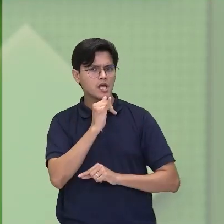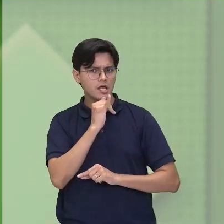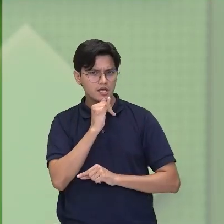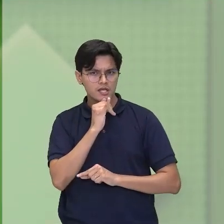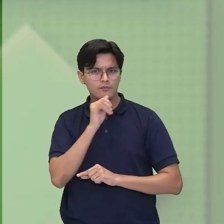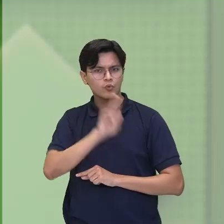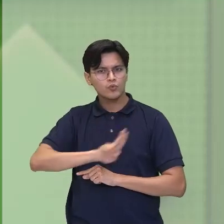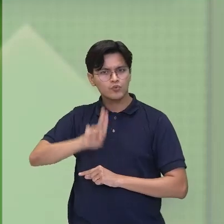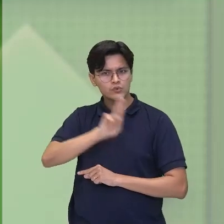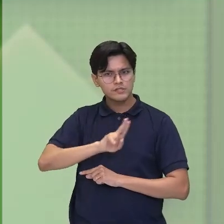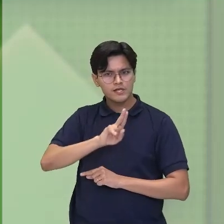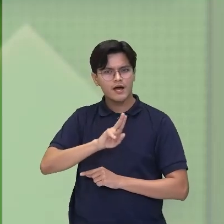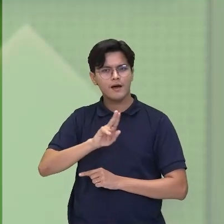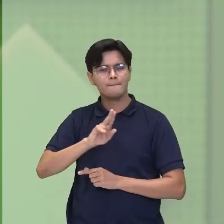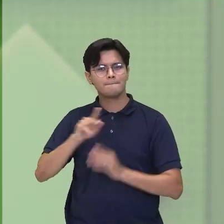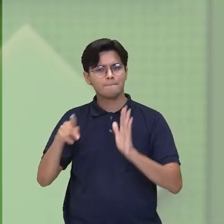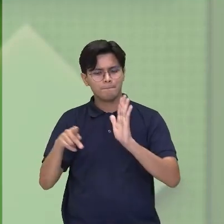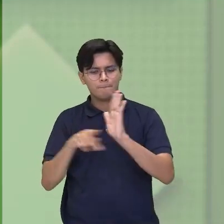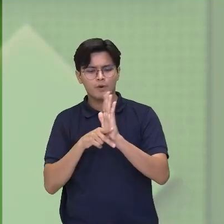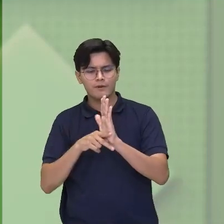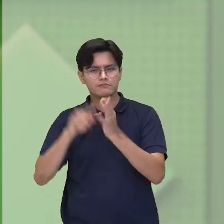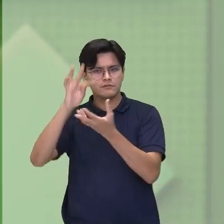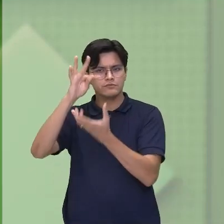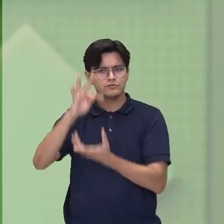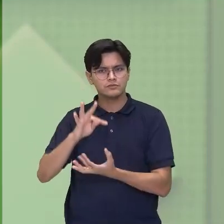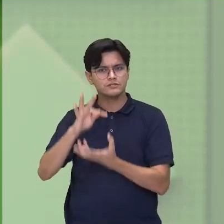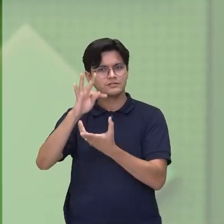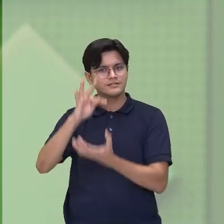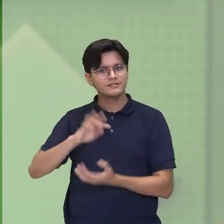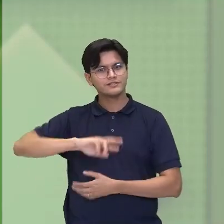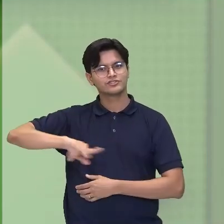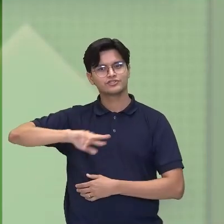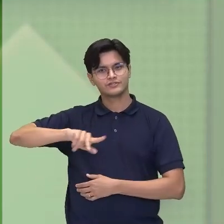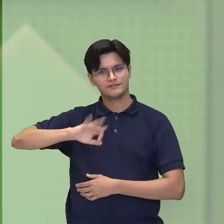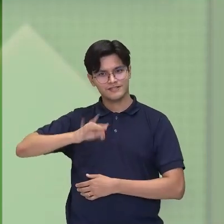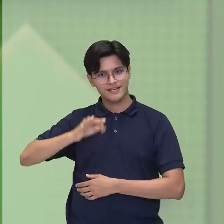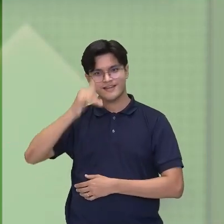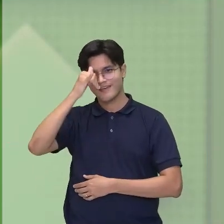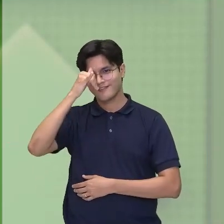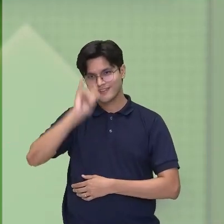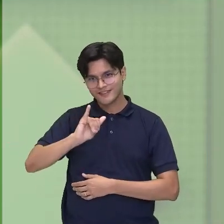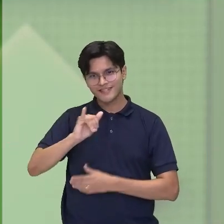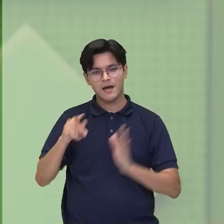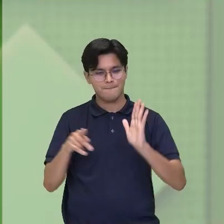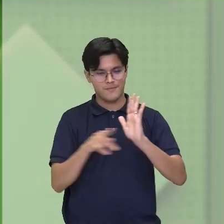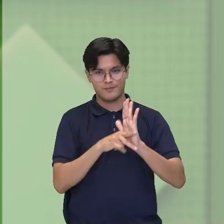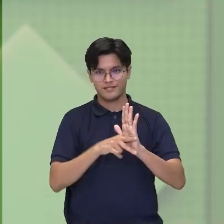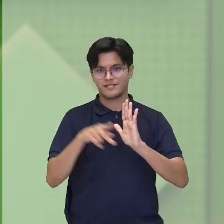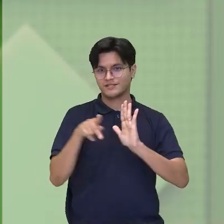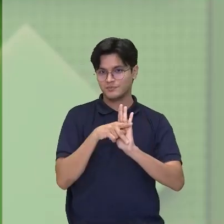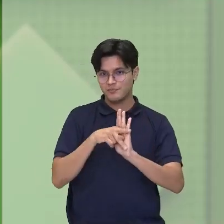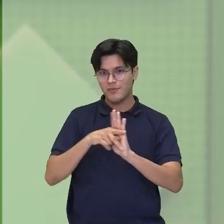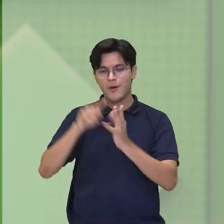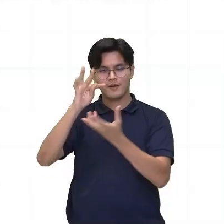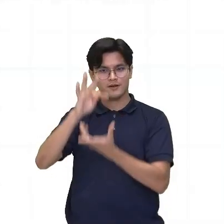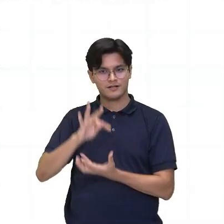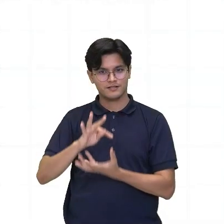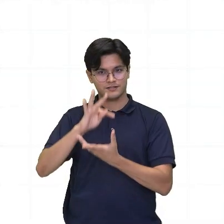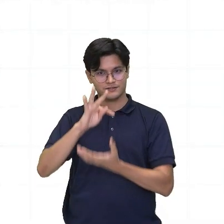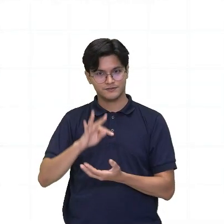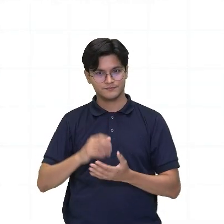anti-termodinâmica, certo? Mas vamos aí observar agora o nosso próximo exemplo, que é a